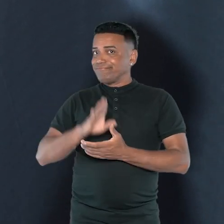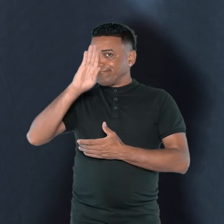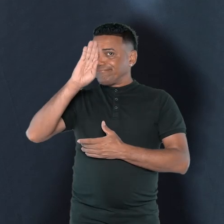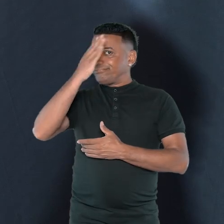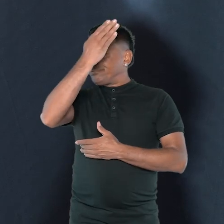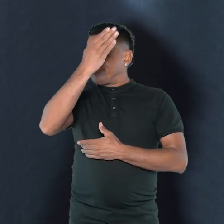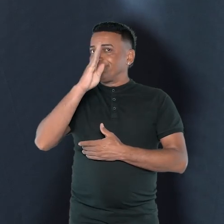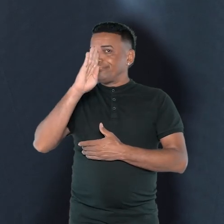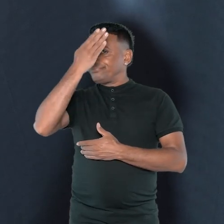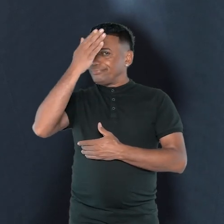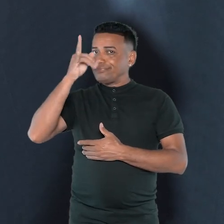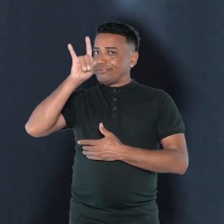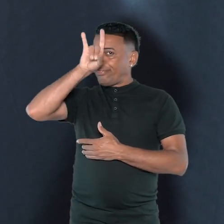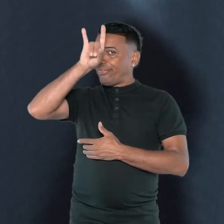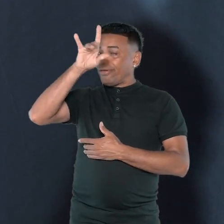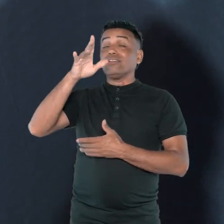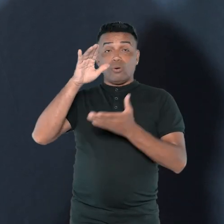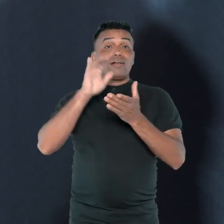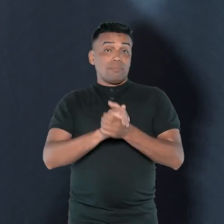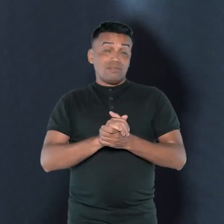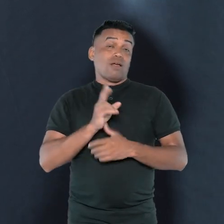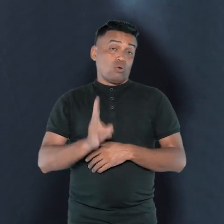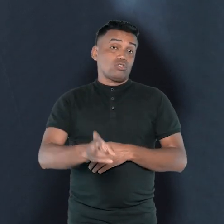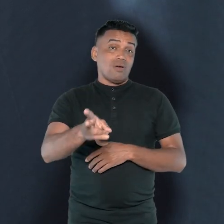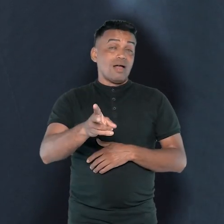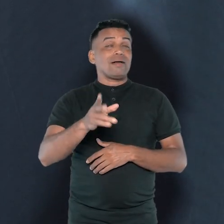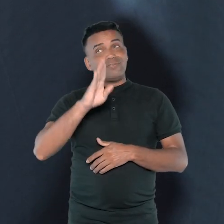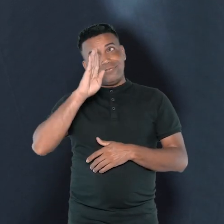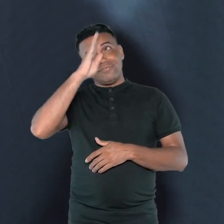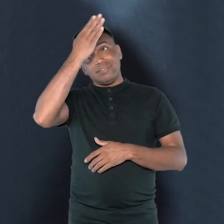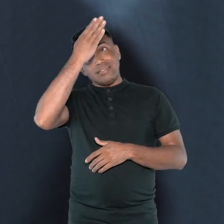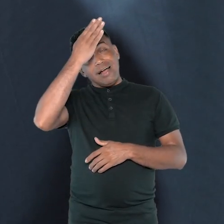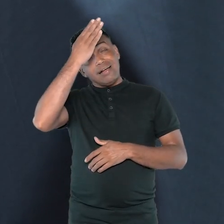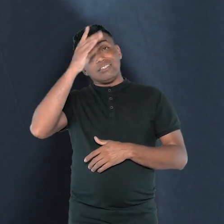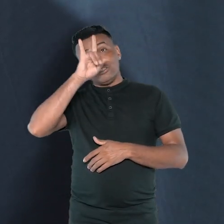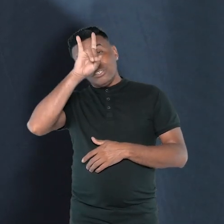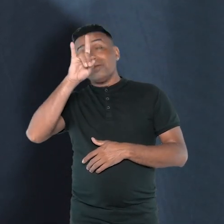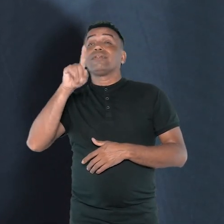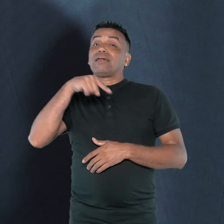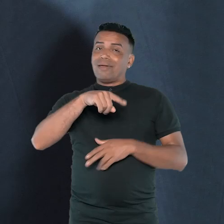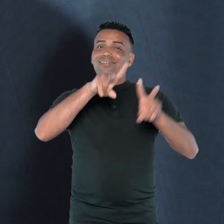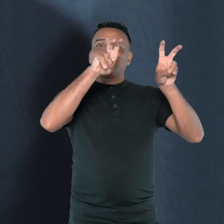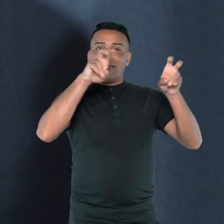ele pressupõe também que o casamento vai continuar existindo. Para falar de infidelidade, você tem que falar também de casamento, de alguma forma.